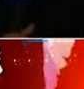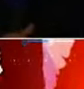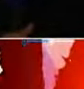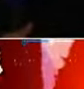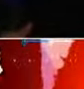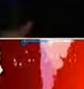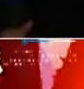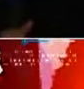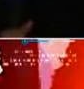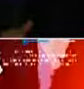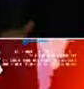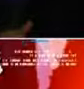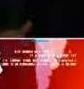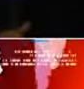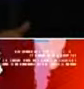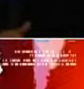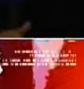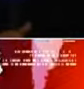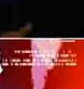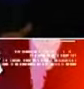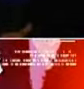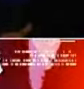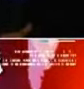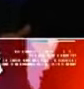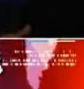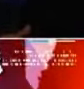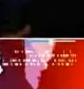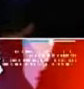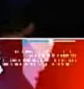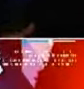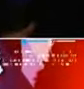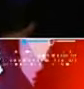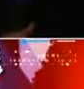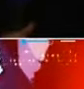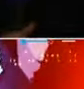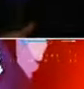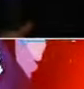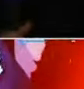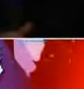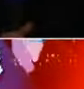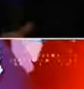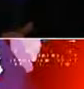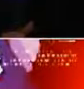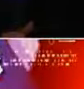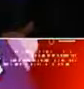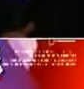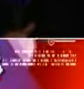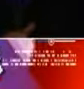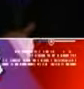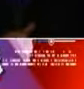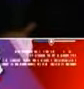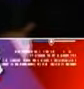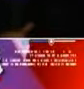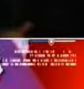portanto os neofascistas tornam-se a terceira força da Grécia depois o potami que é centro esquerda com